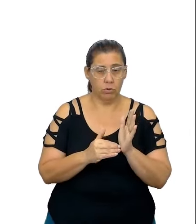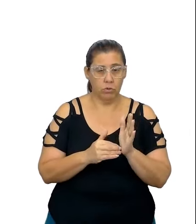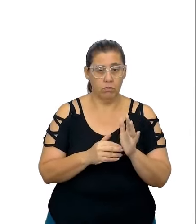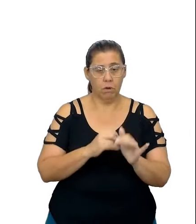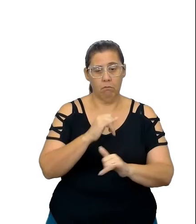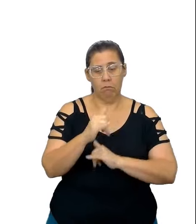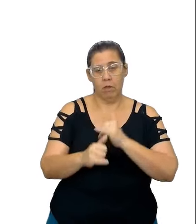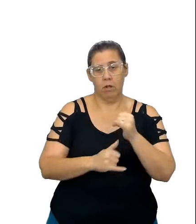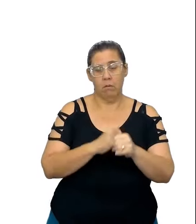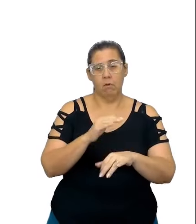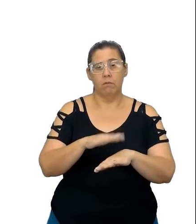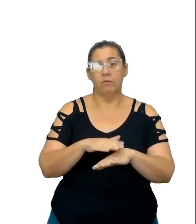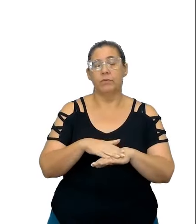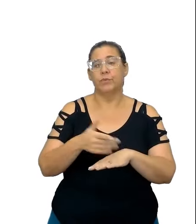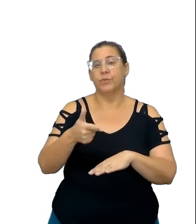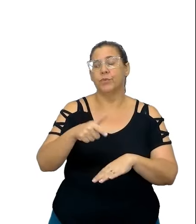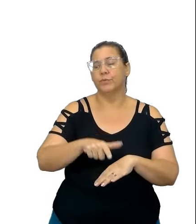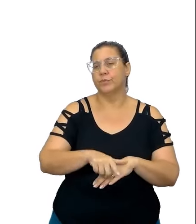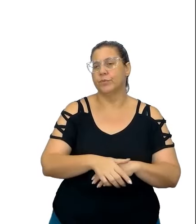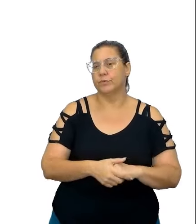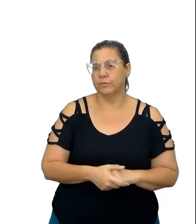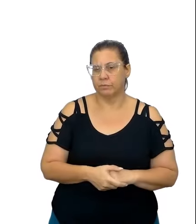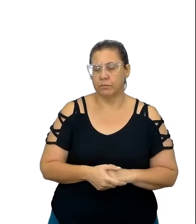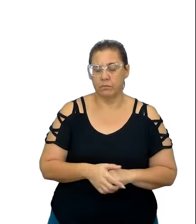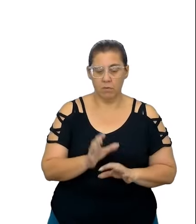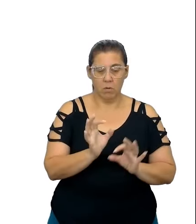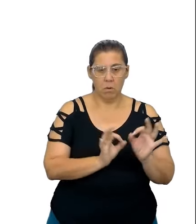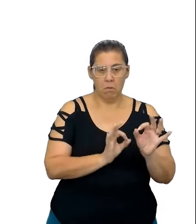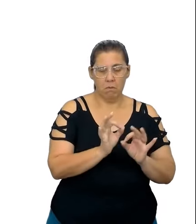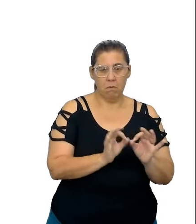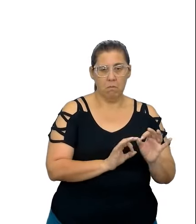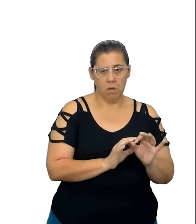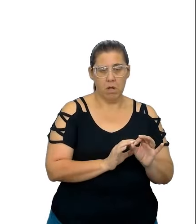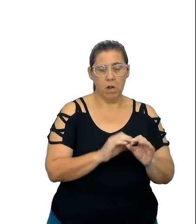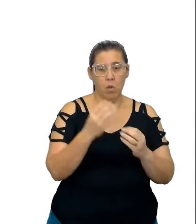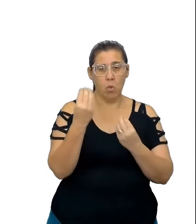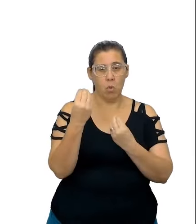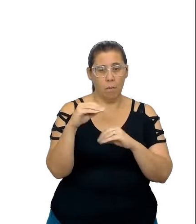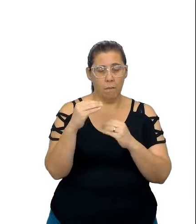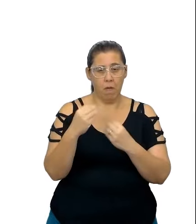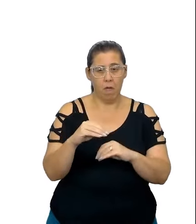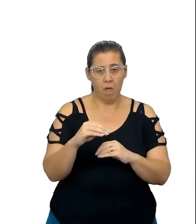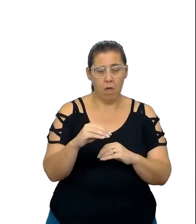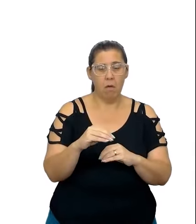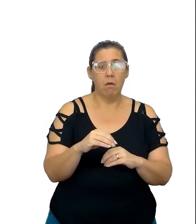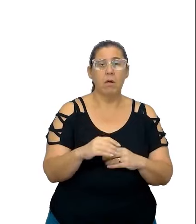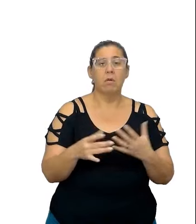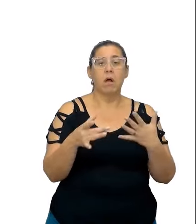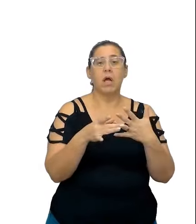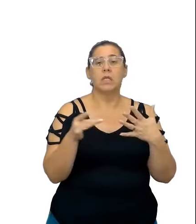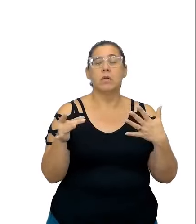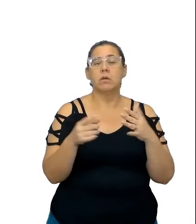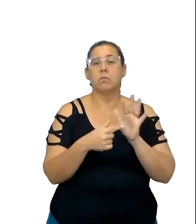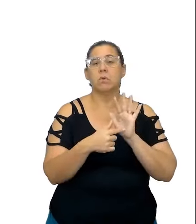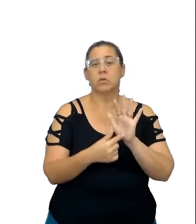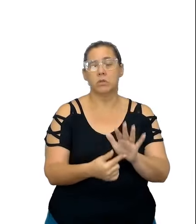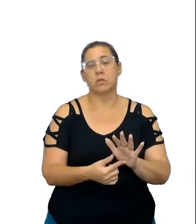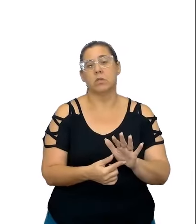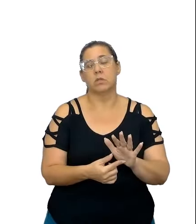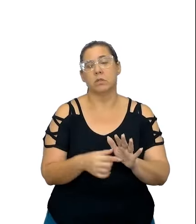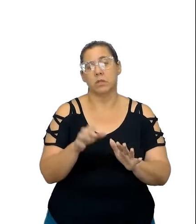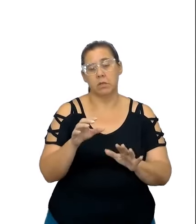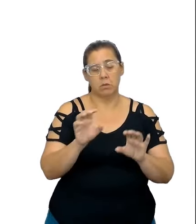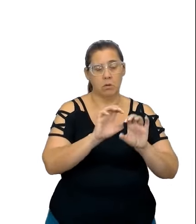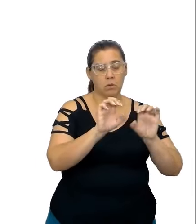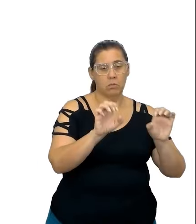como recriação. A criação de um meme, um conjunto de elementos linguísticos e multissemióticos, apresentando assim uma certa